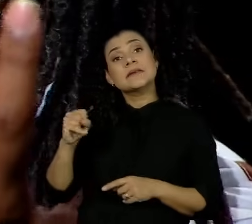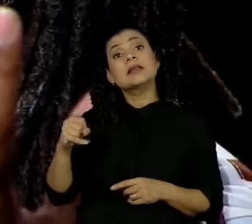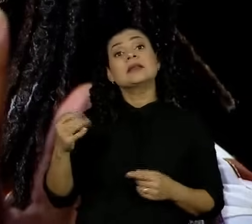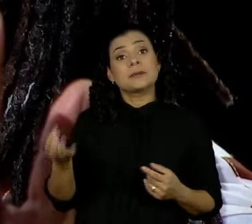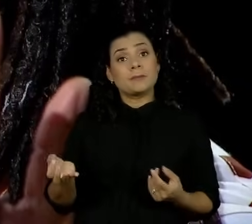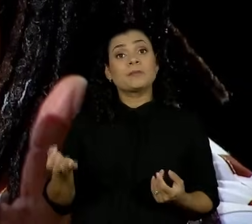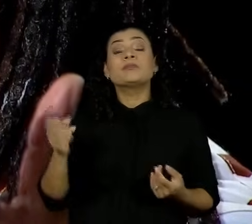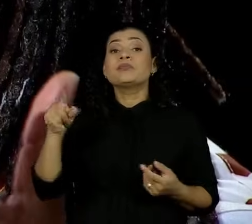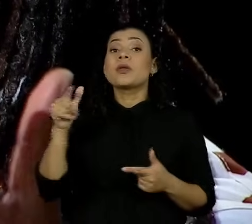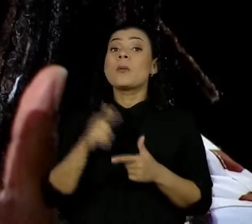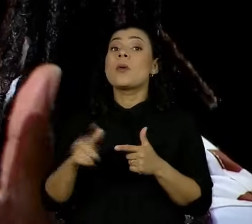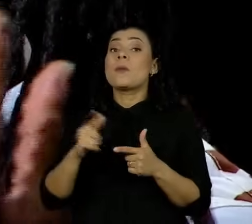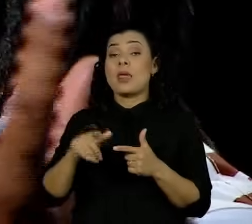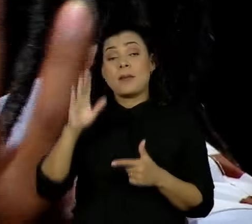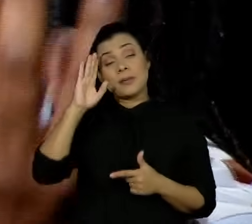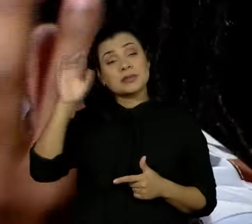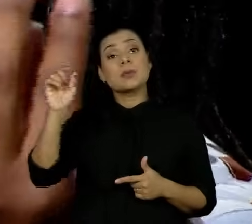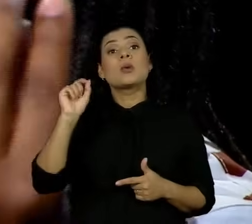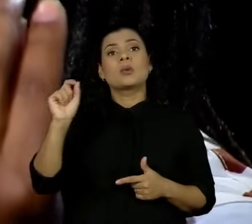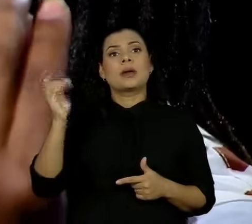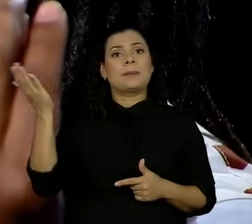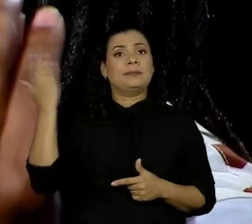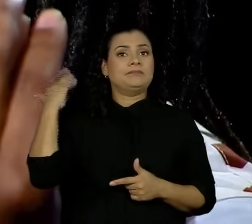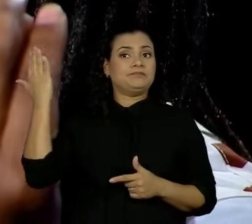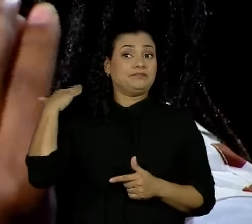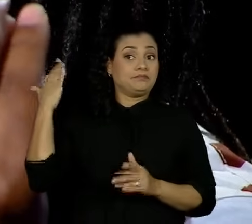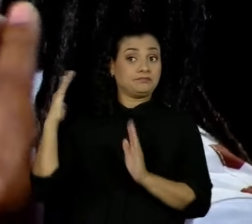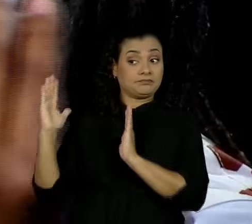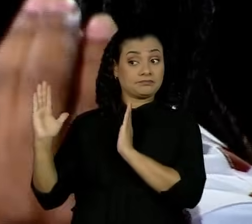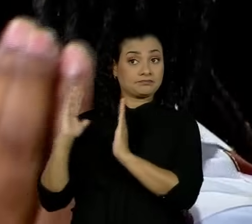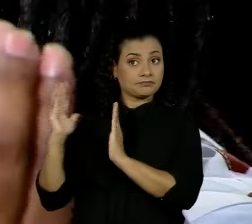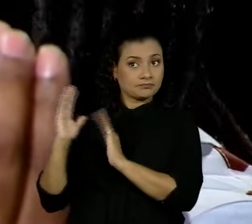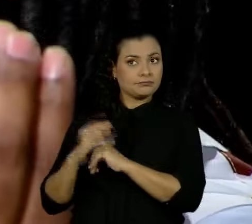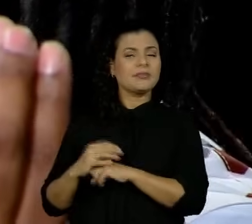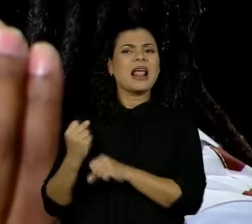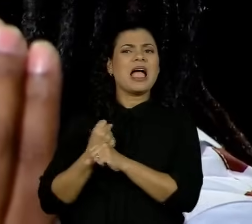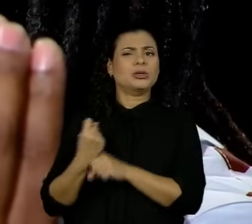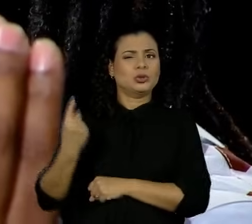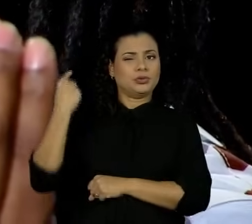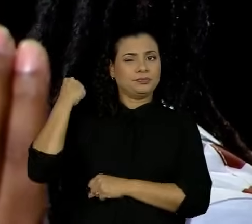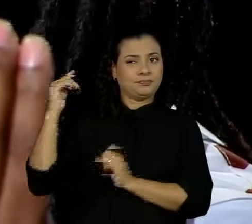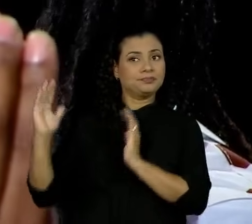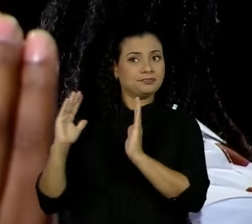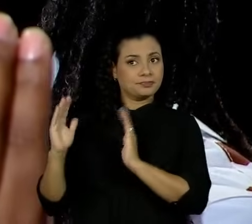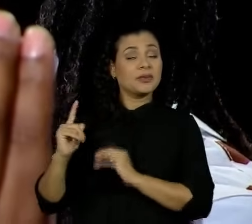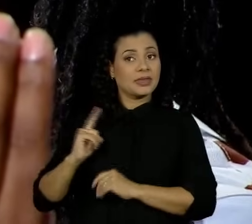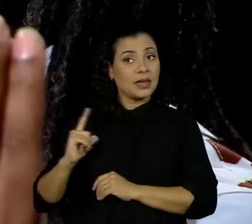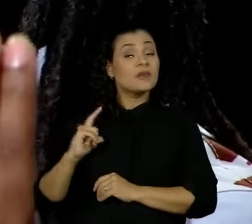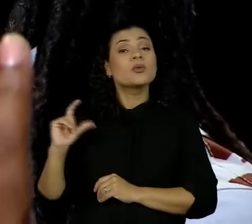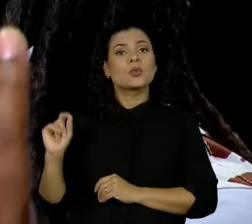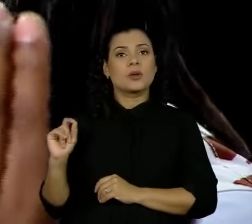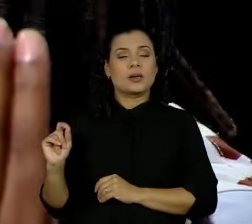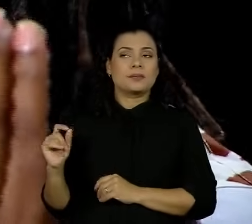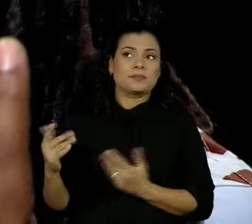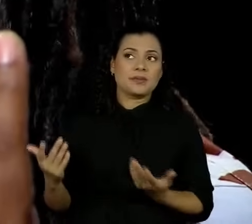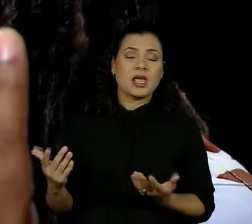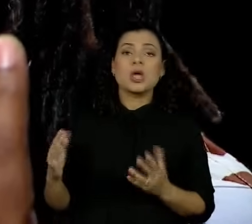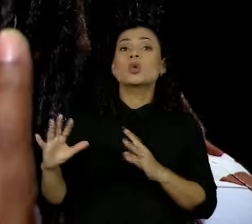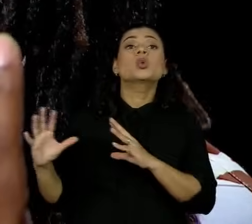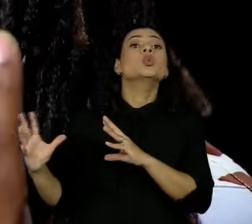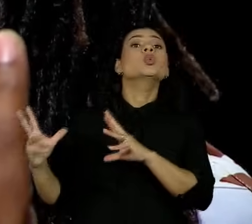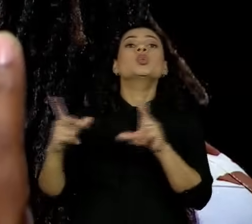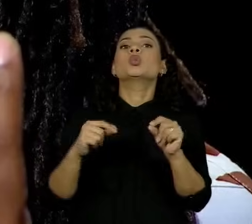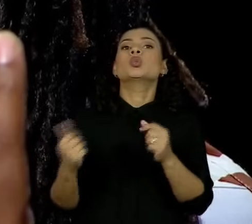esse. Houve um tempo, alguns anos atrás, onde se queria que tudo